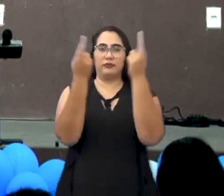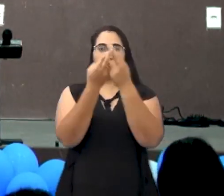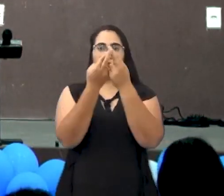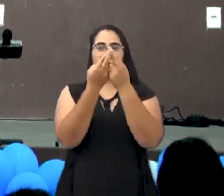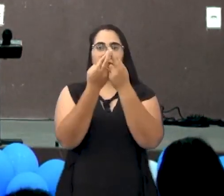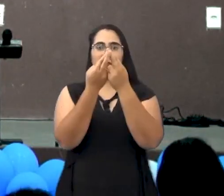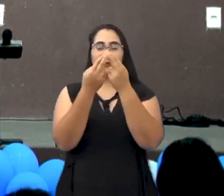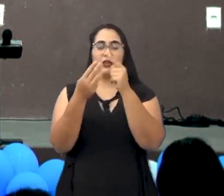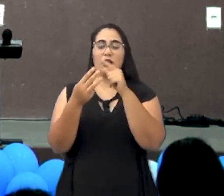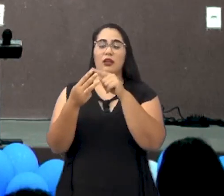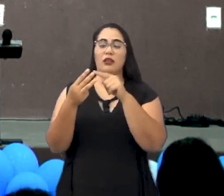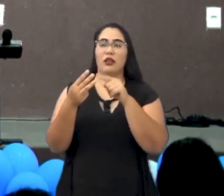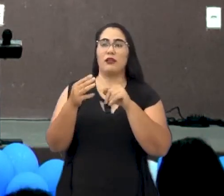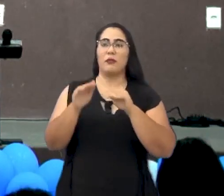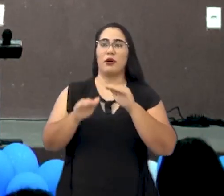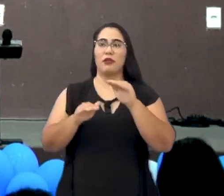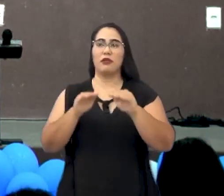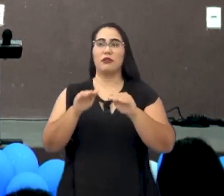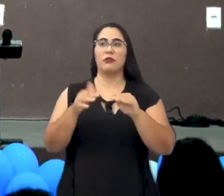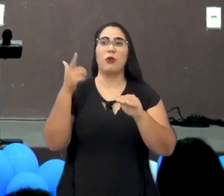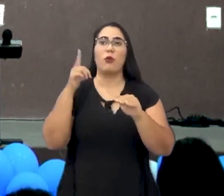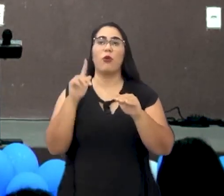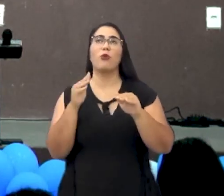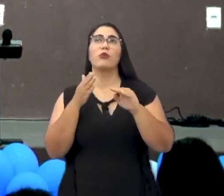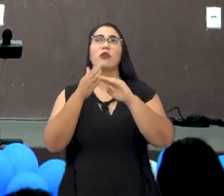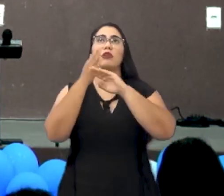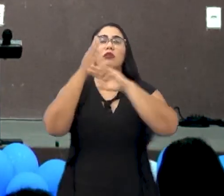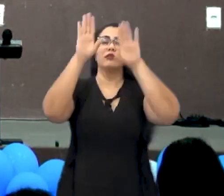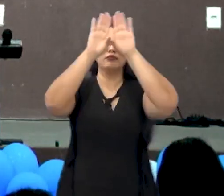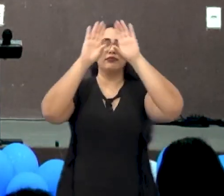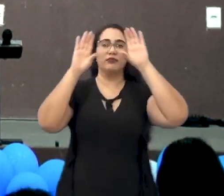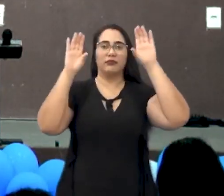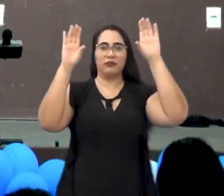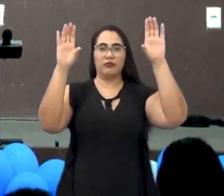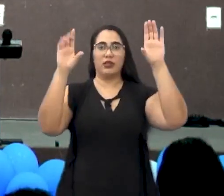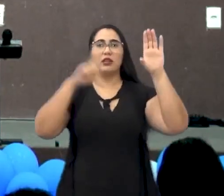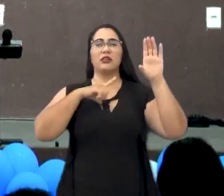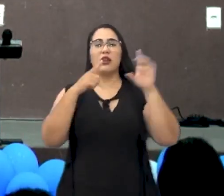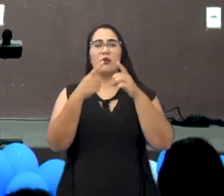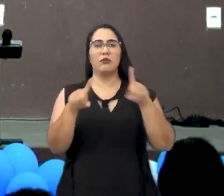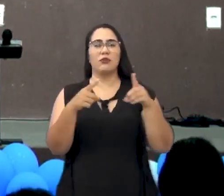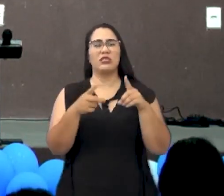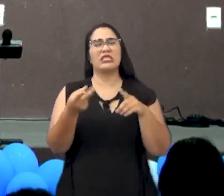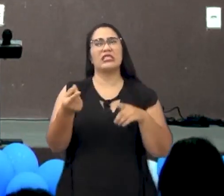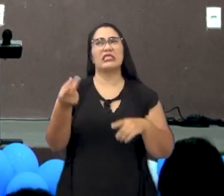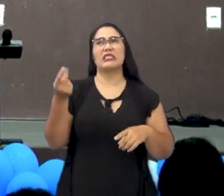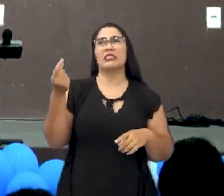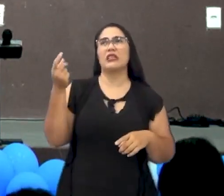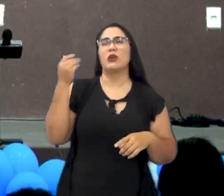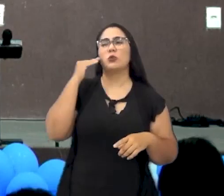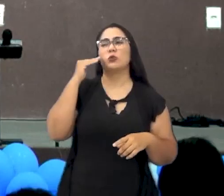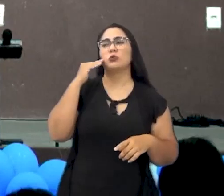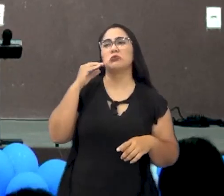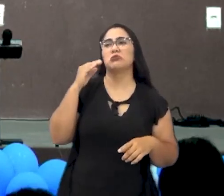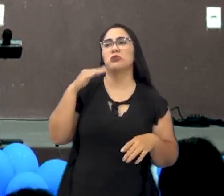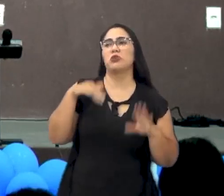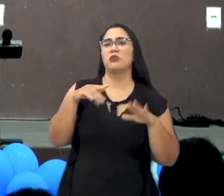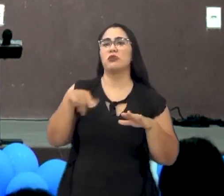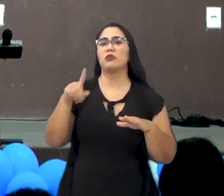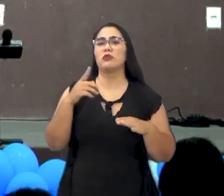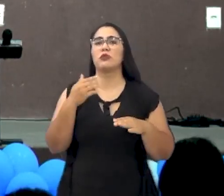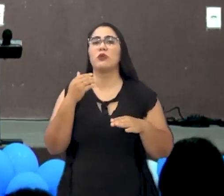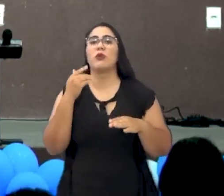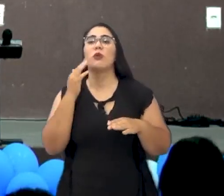São os 3 passos para entrar no reino de Deus. Tem uma música antiga, né? Não sei, os mais antigos podem. Um